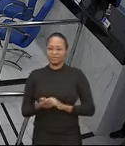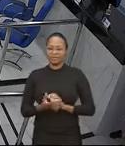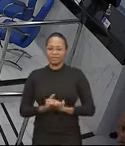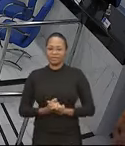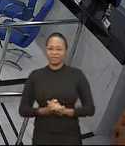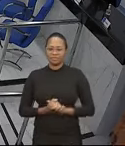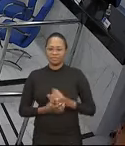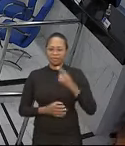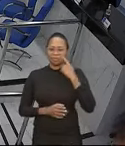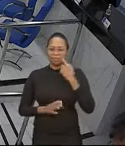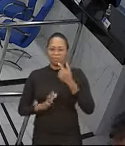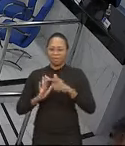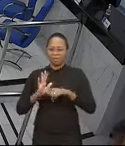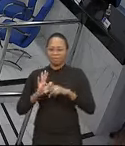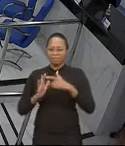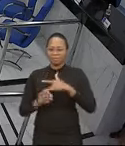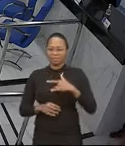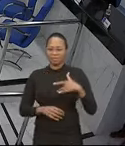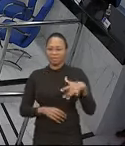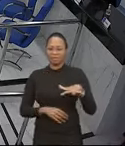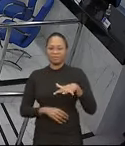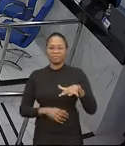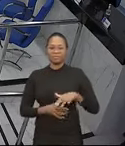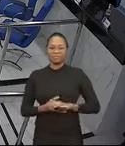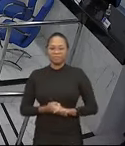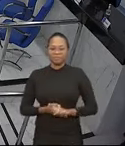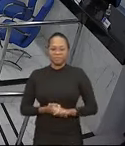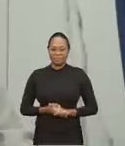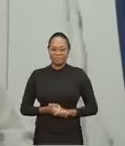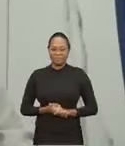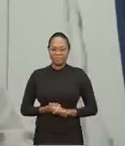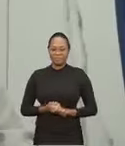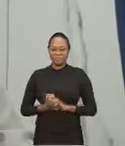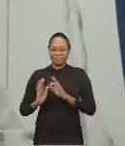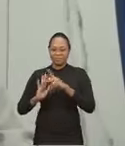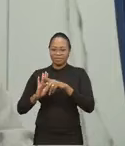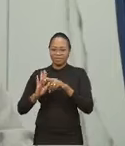de omissão de Saúde. Próxima matéria, senhor primeiro secretário.